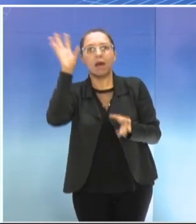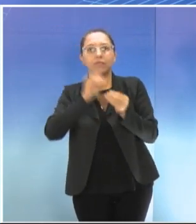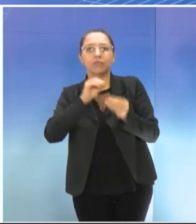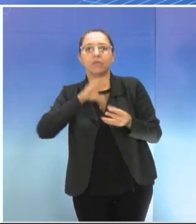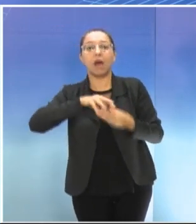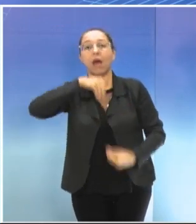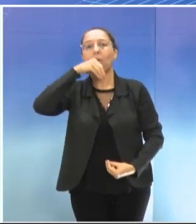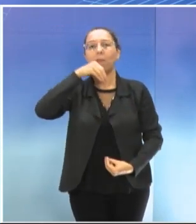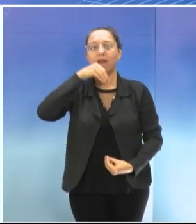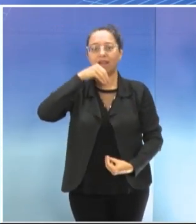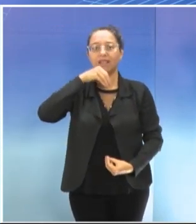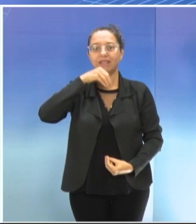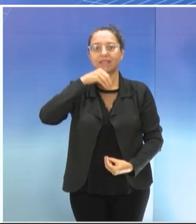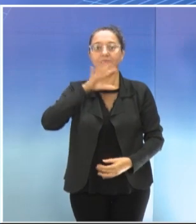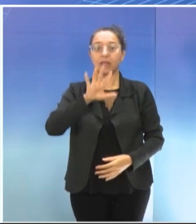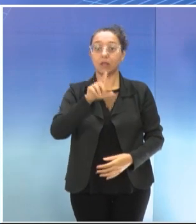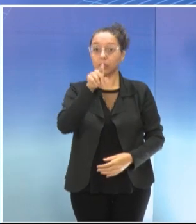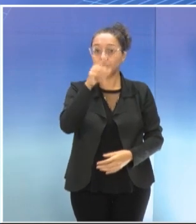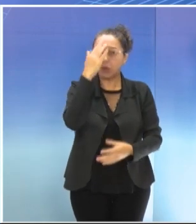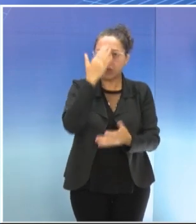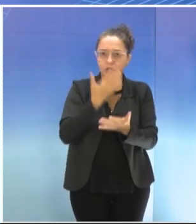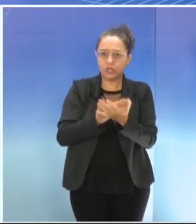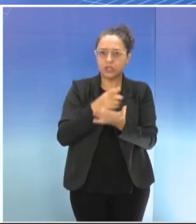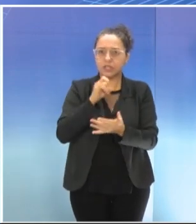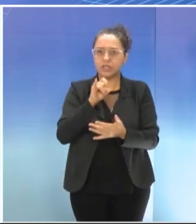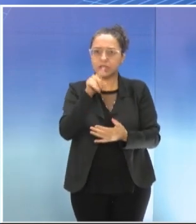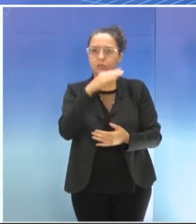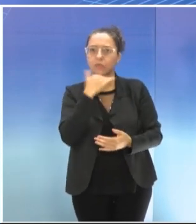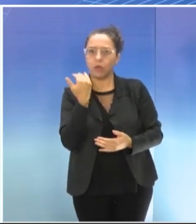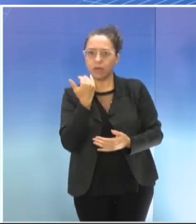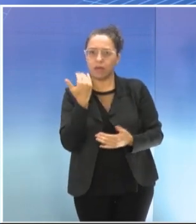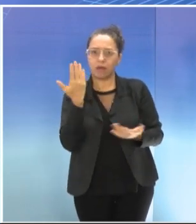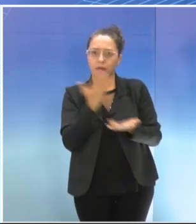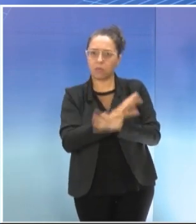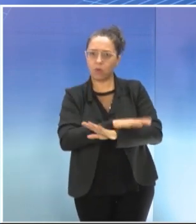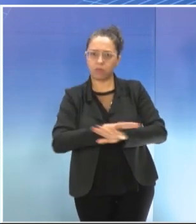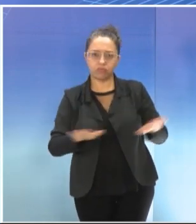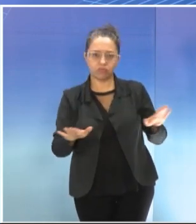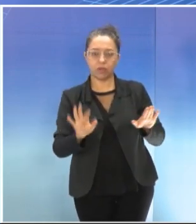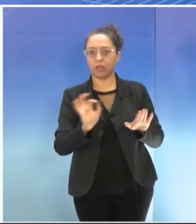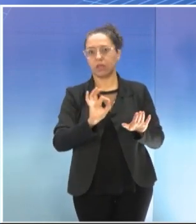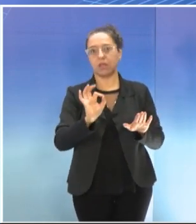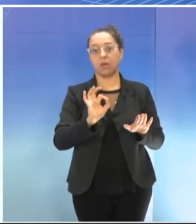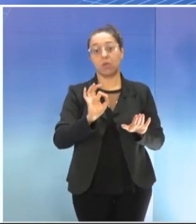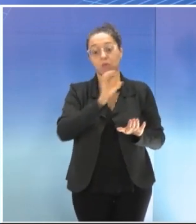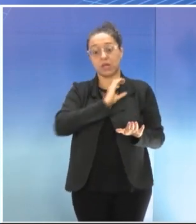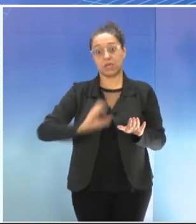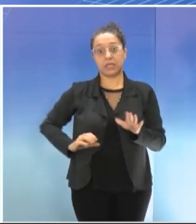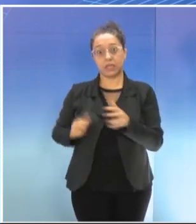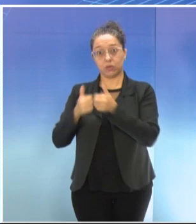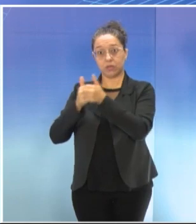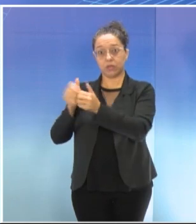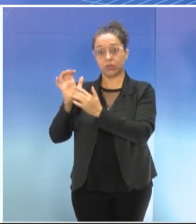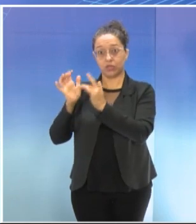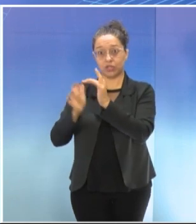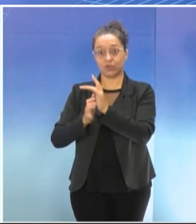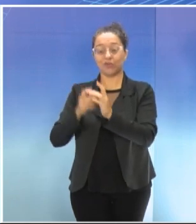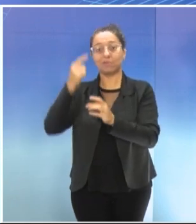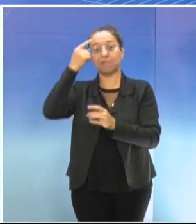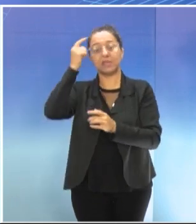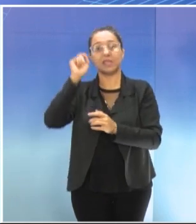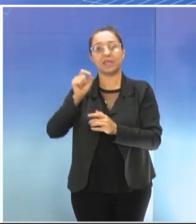for cristão, automaticamente você vai pensar em alma. A sua consciência, quando você morre, você acredita que vai